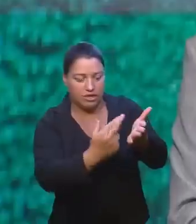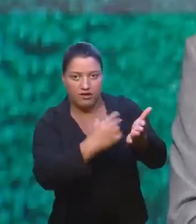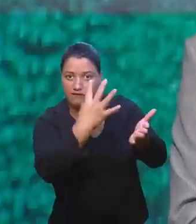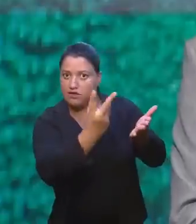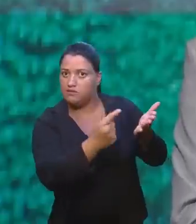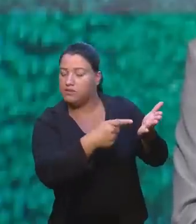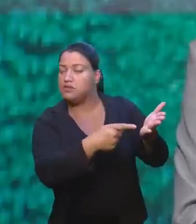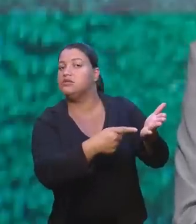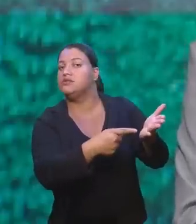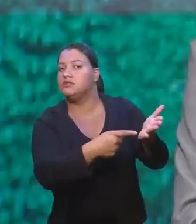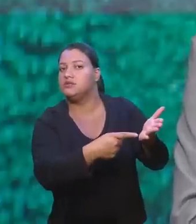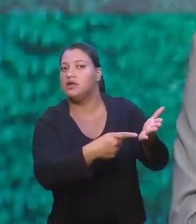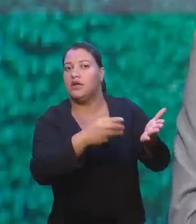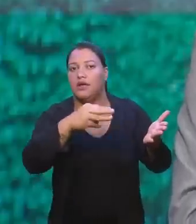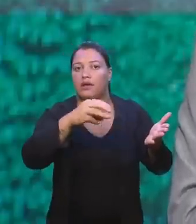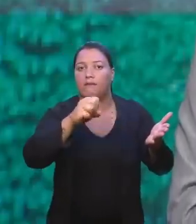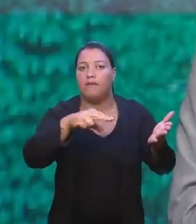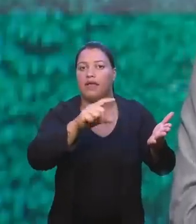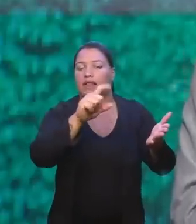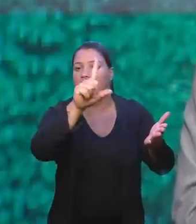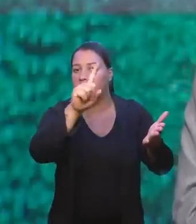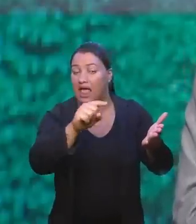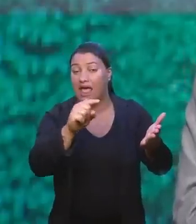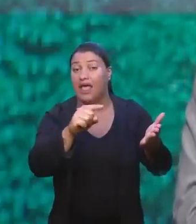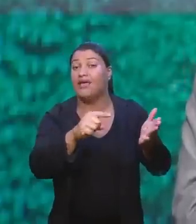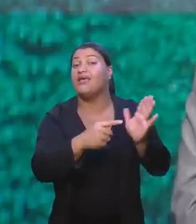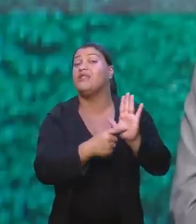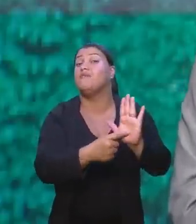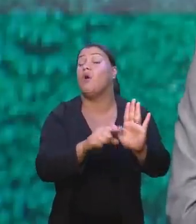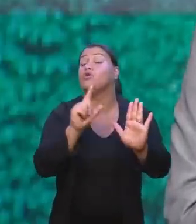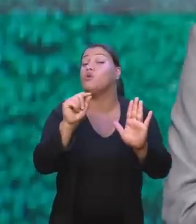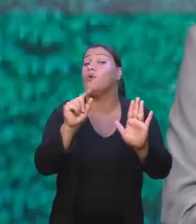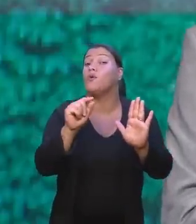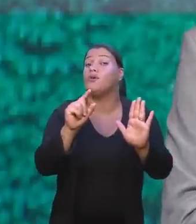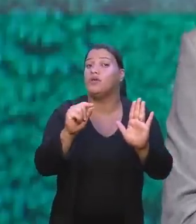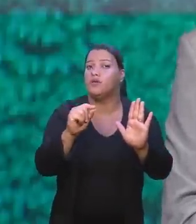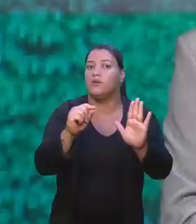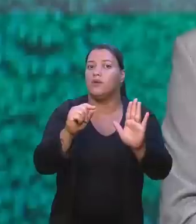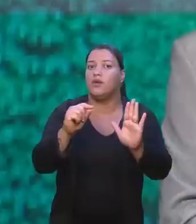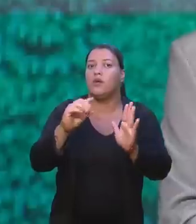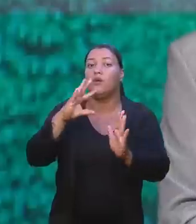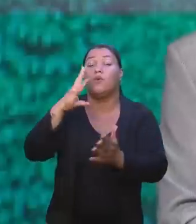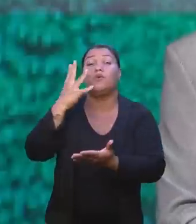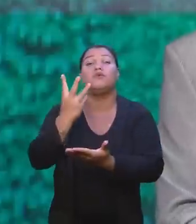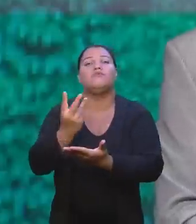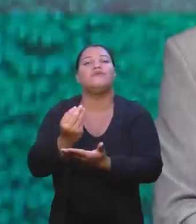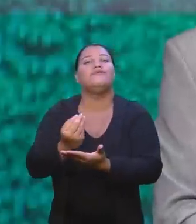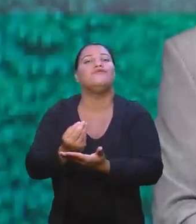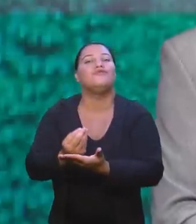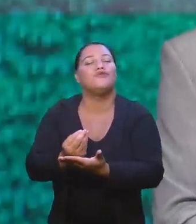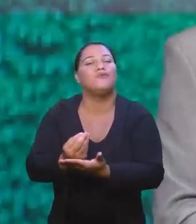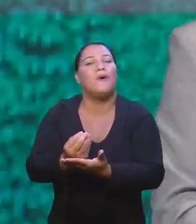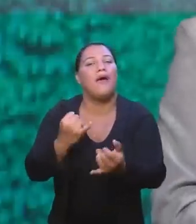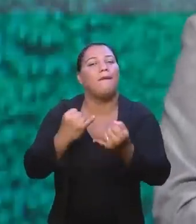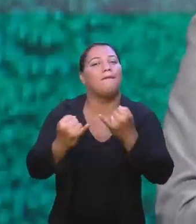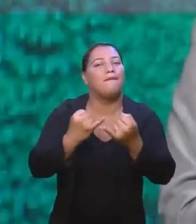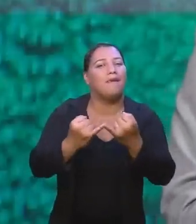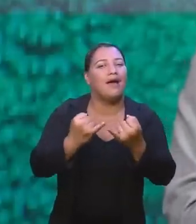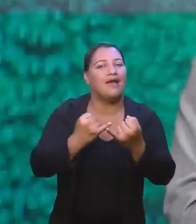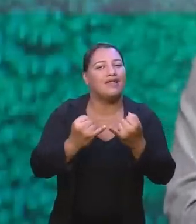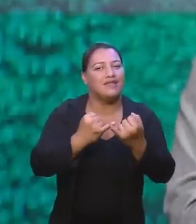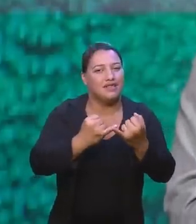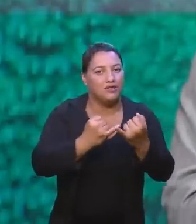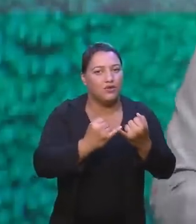Espírita, de Lamennais, onde ele vai nos falar que o Espiritismo se assemelha à fonte de